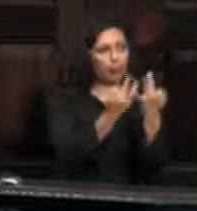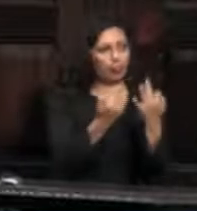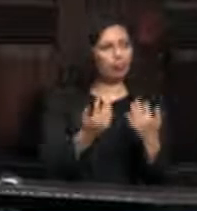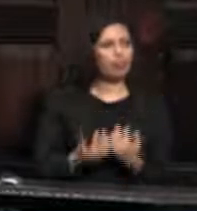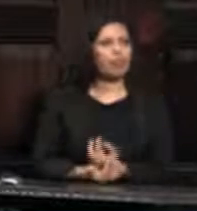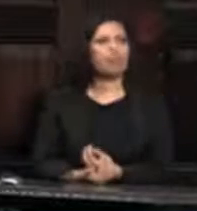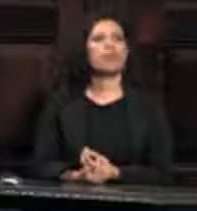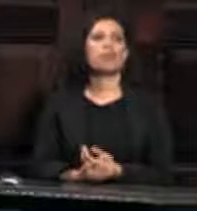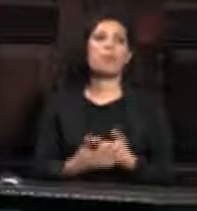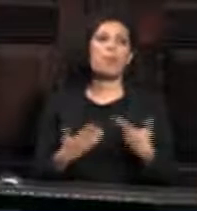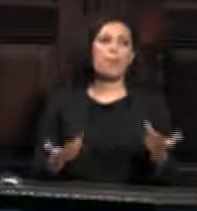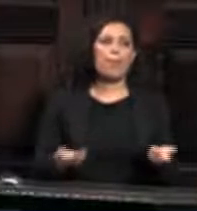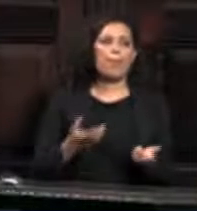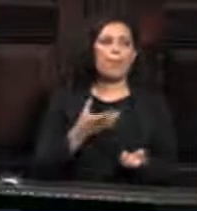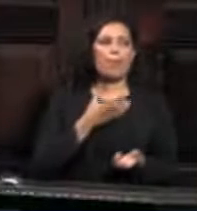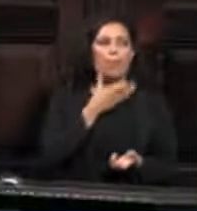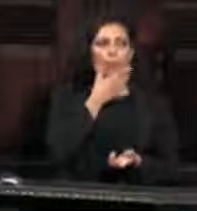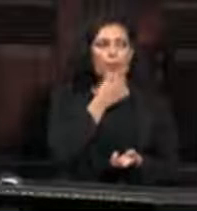Então, senhor presidente,